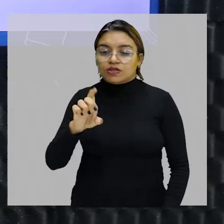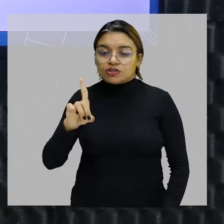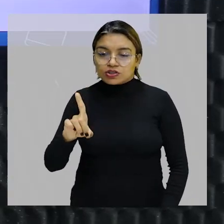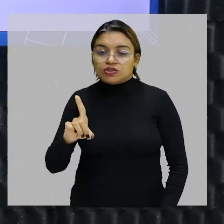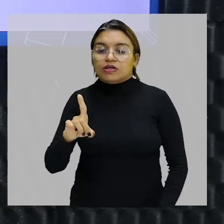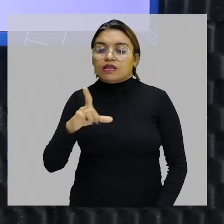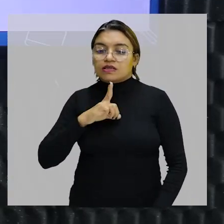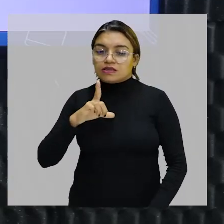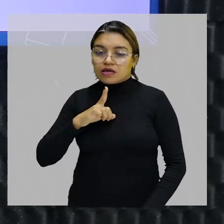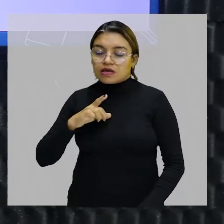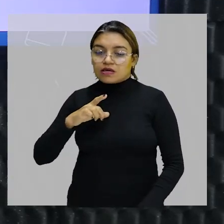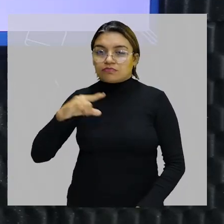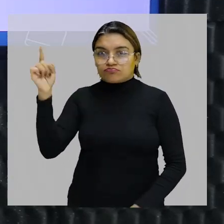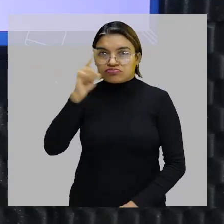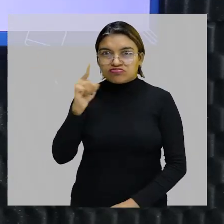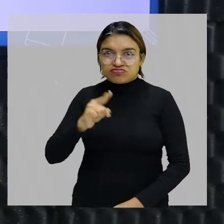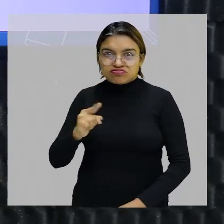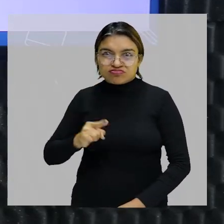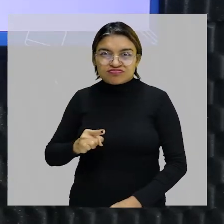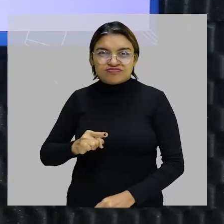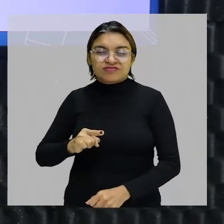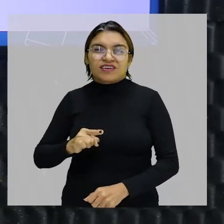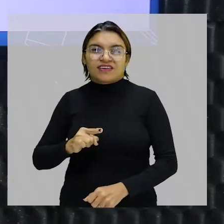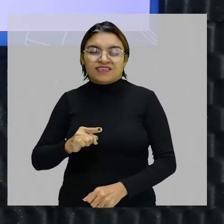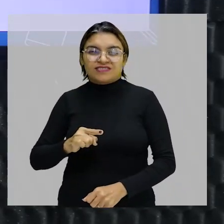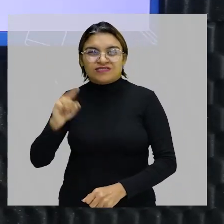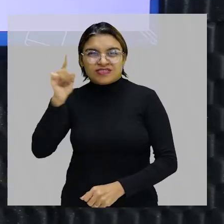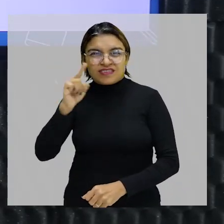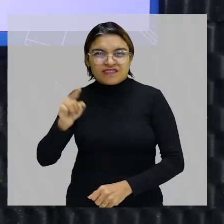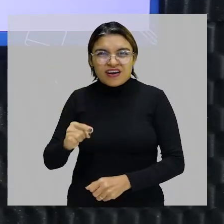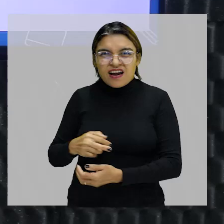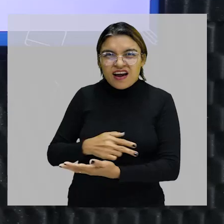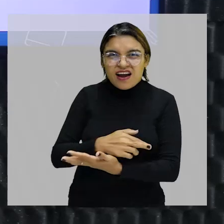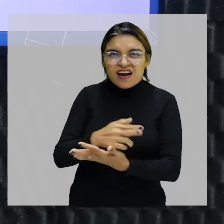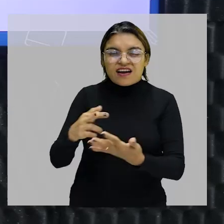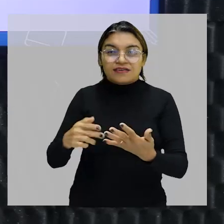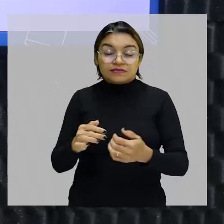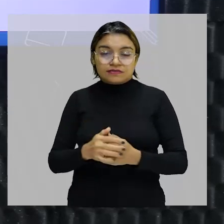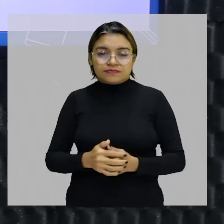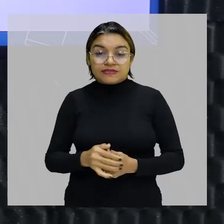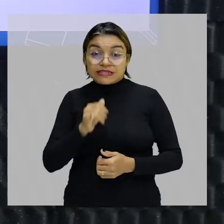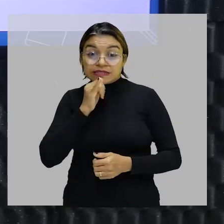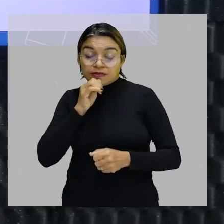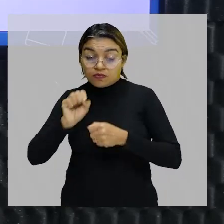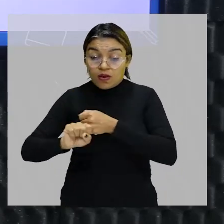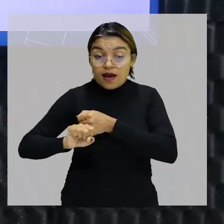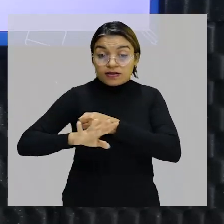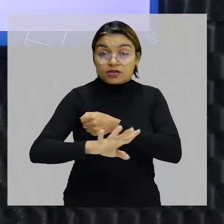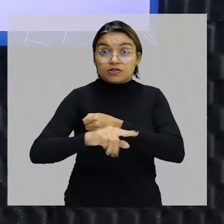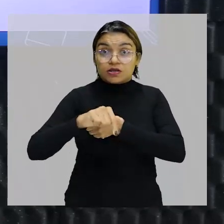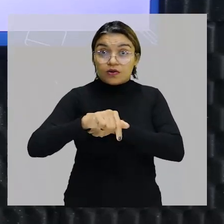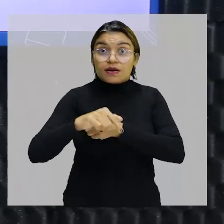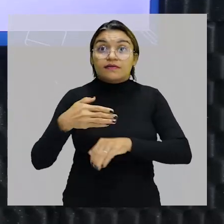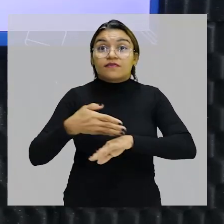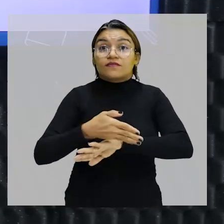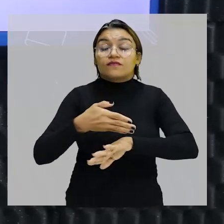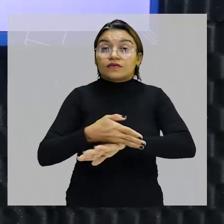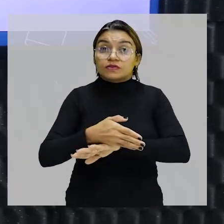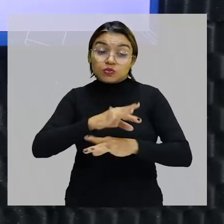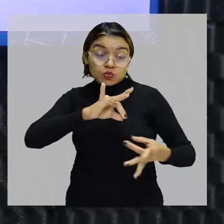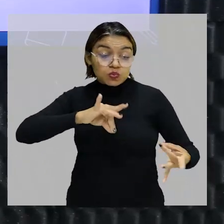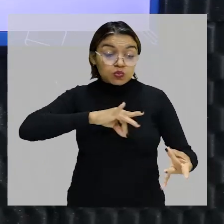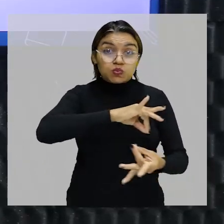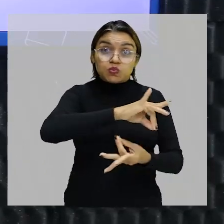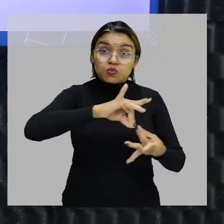de raios cósmicos. E nós falamos lá no começo que a radiação está presente no